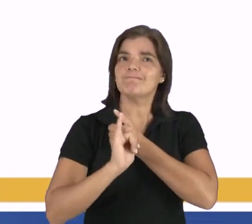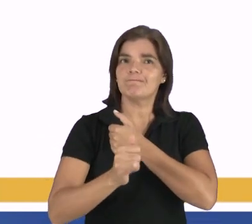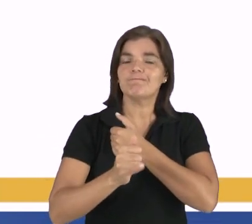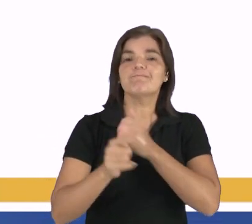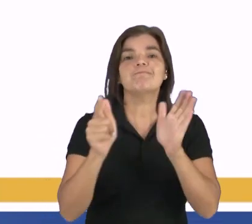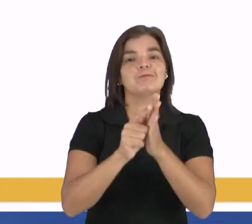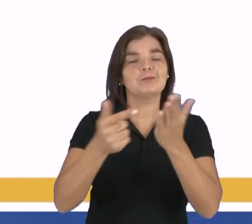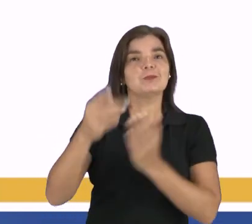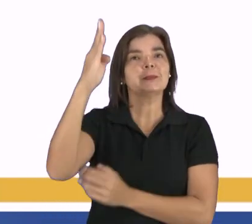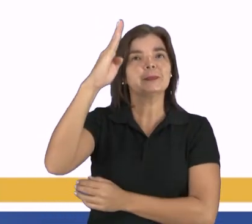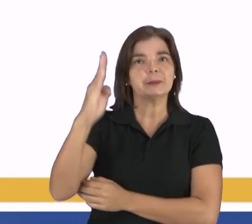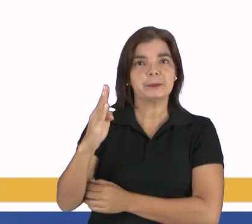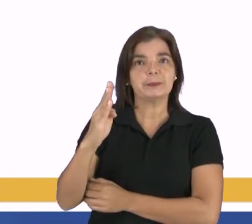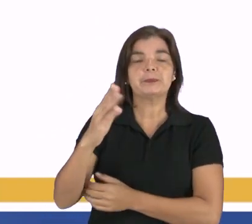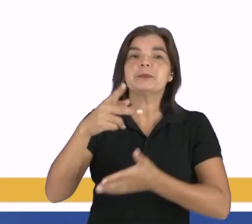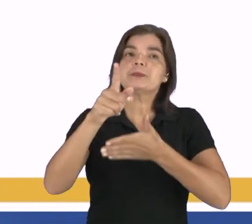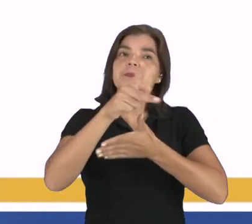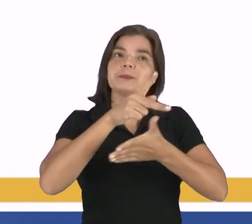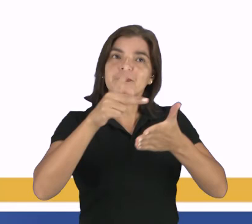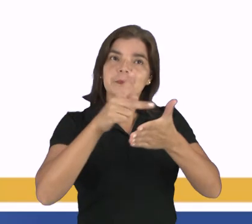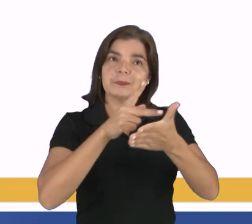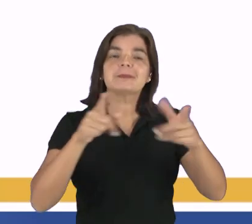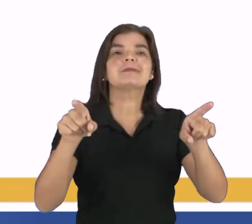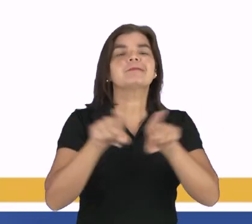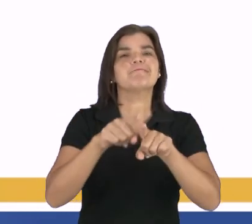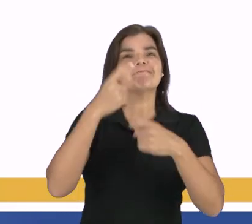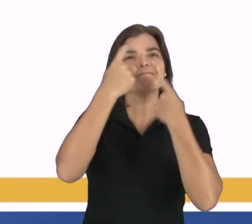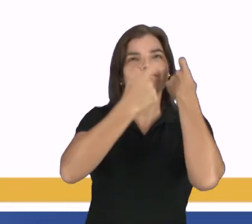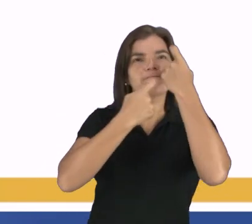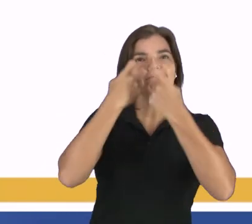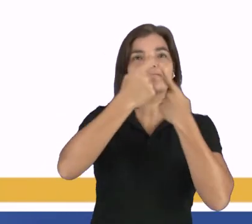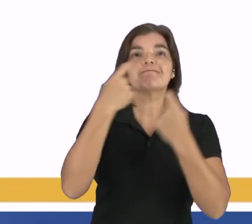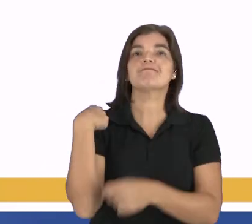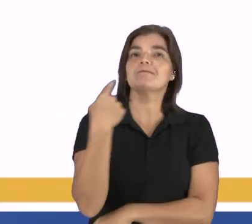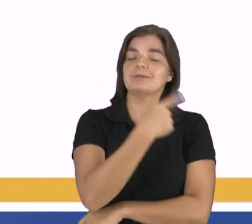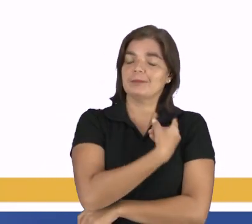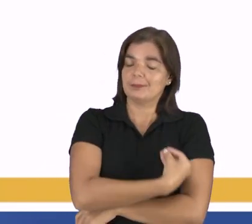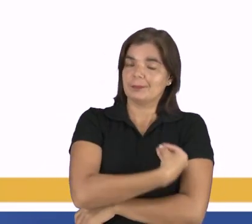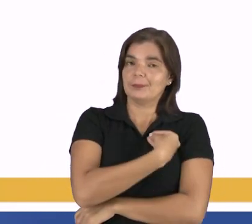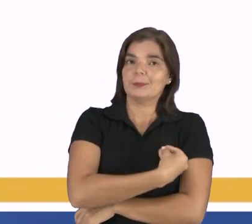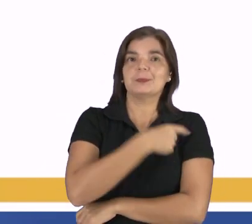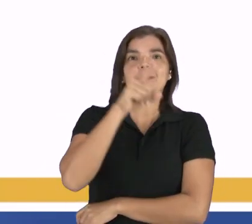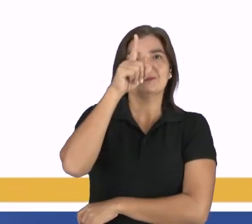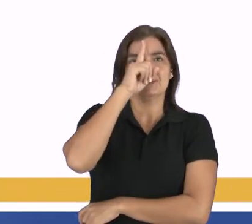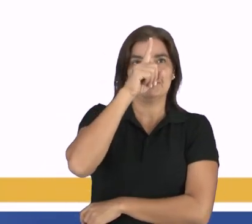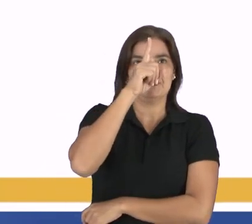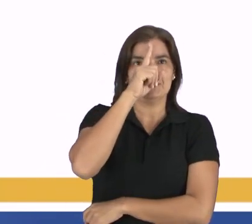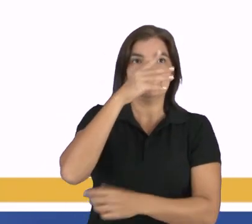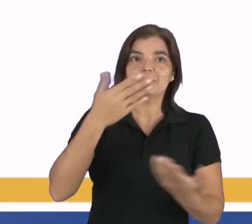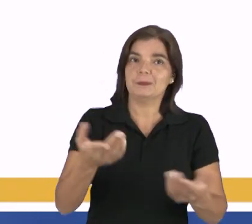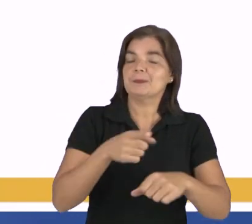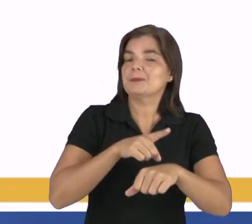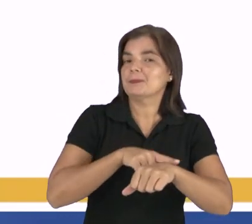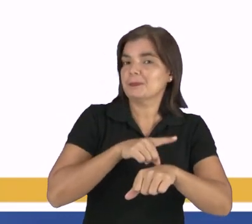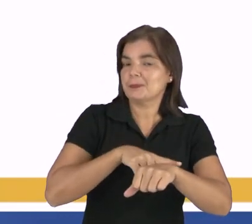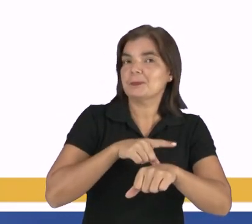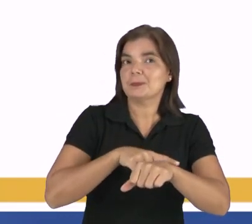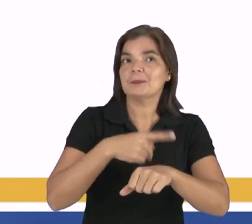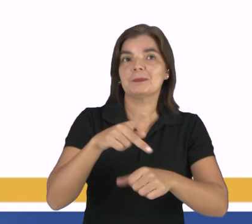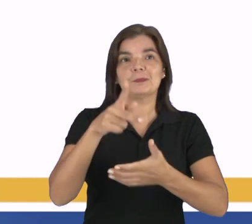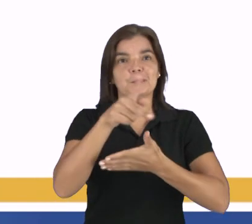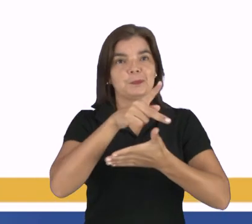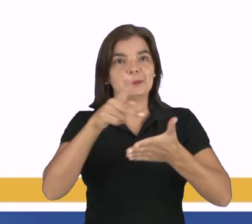Jornal do Brasil. A sua poesia também se preocupou com a nossa vida diária.